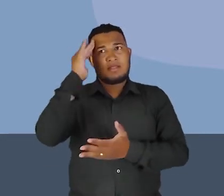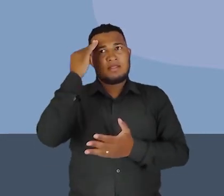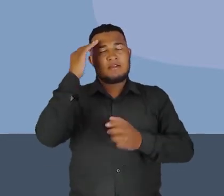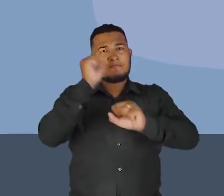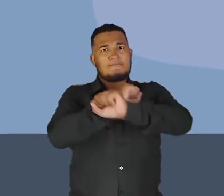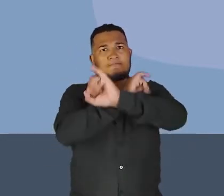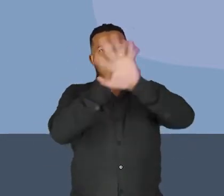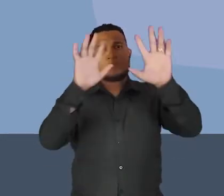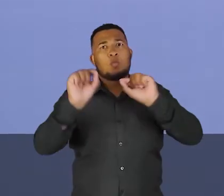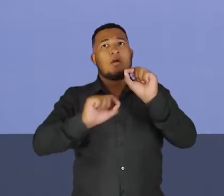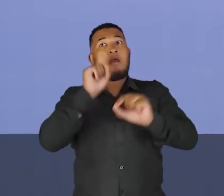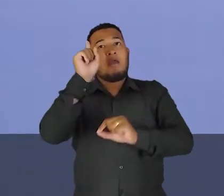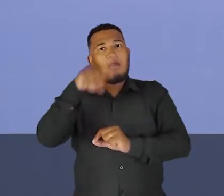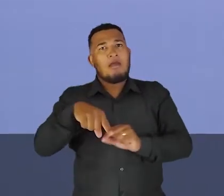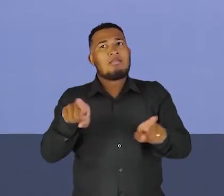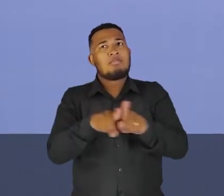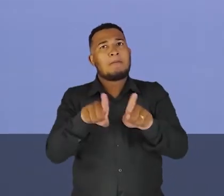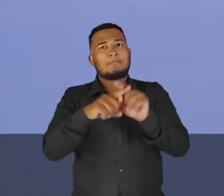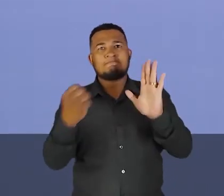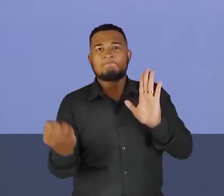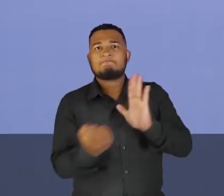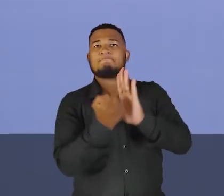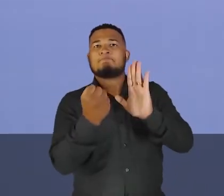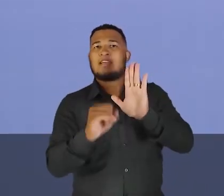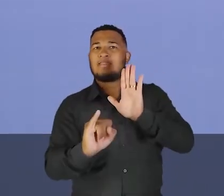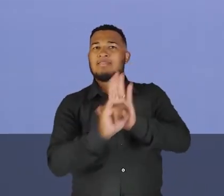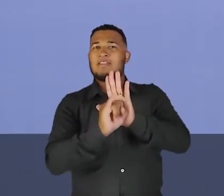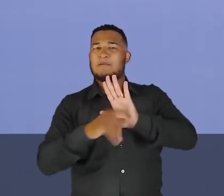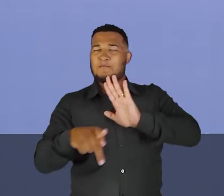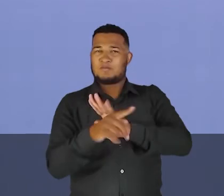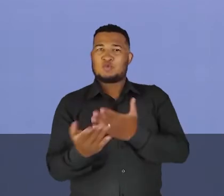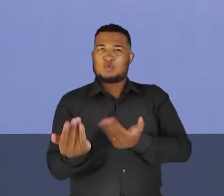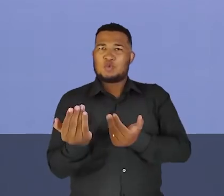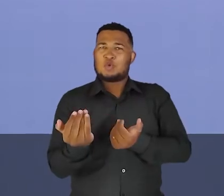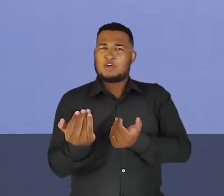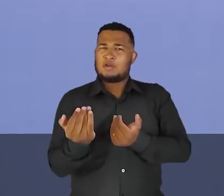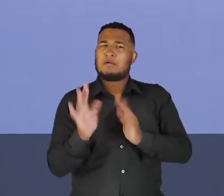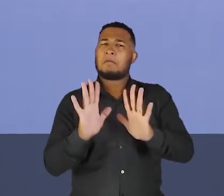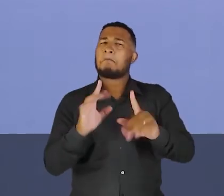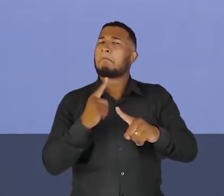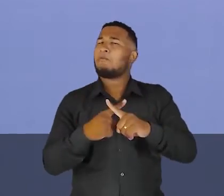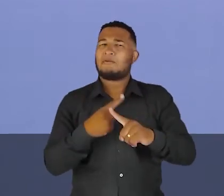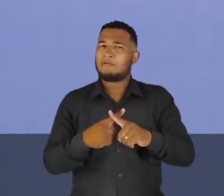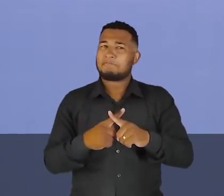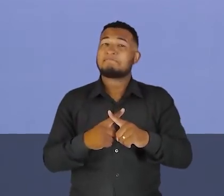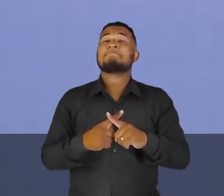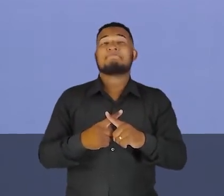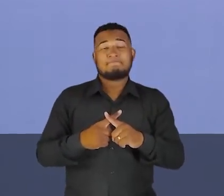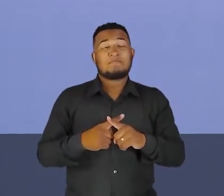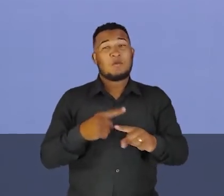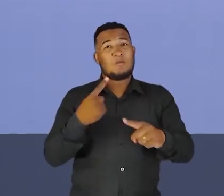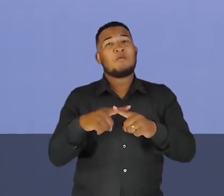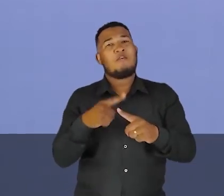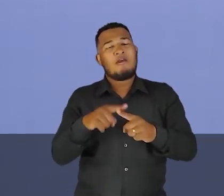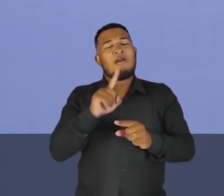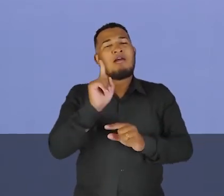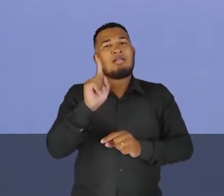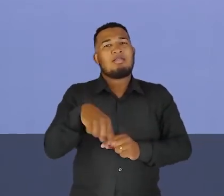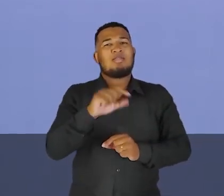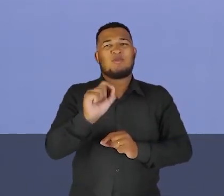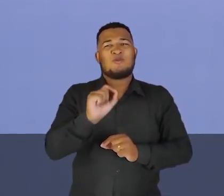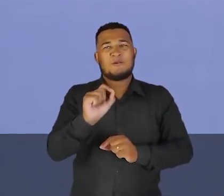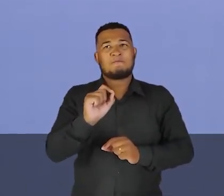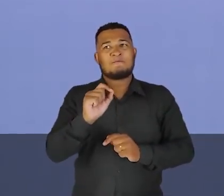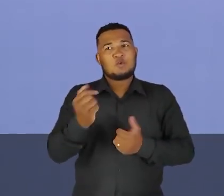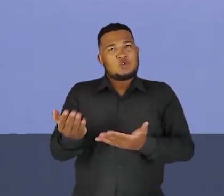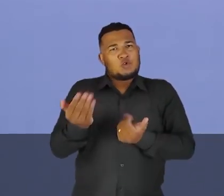é mais uma das reivindicações dos jovens, tá? E por quê, gente? Por que a gente precisa entender isso? Porque isso vai fazer com que os